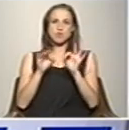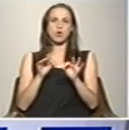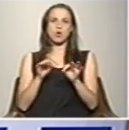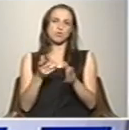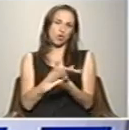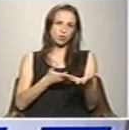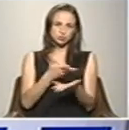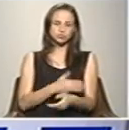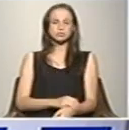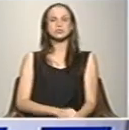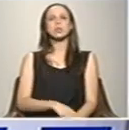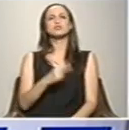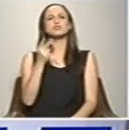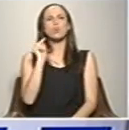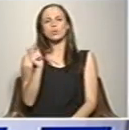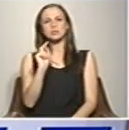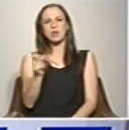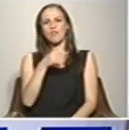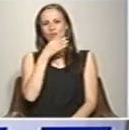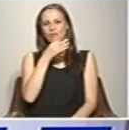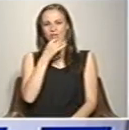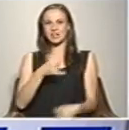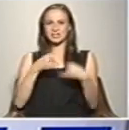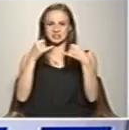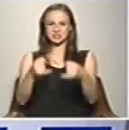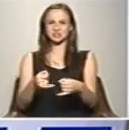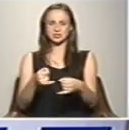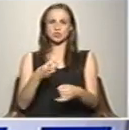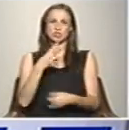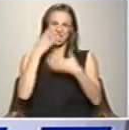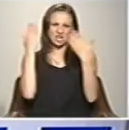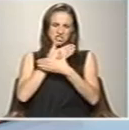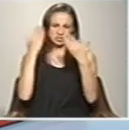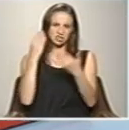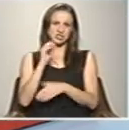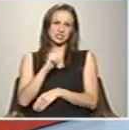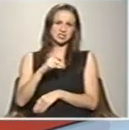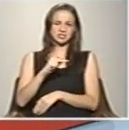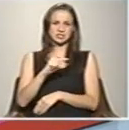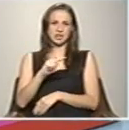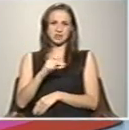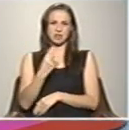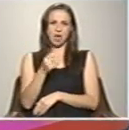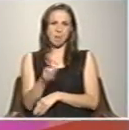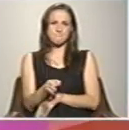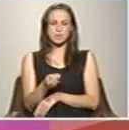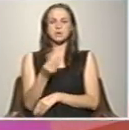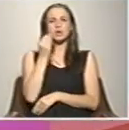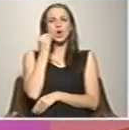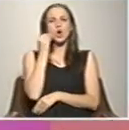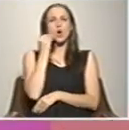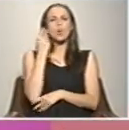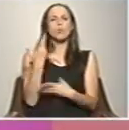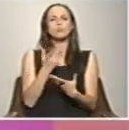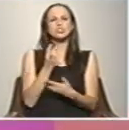E ao longo destes 2 anos, já vamos falar do 3-Day Startup, que é o acontecimento que vos traz cá agora, mas ao longo destes 2 anos, como é que isso tem corrido?